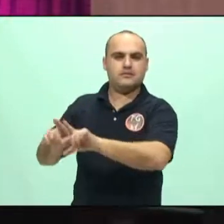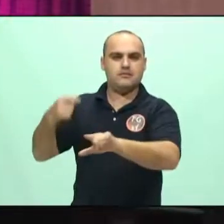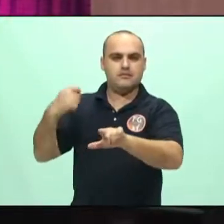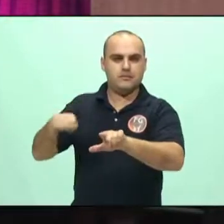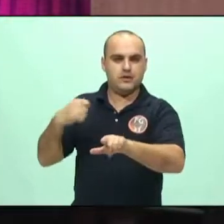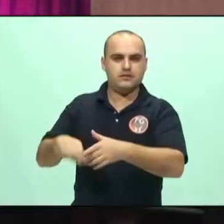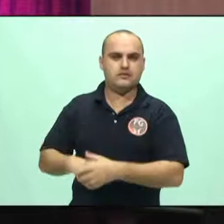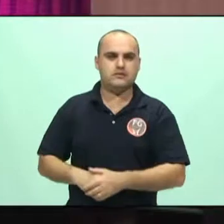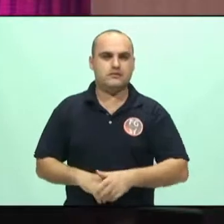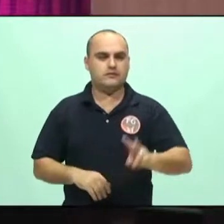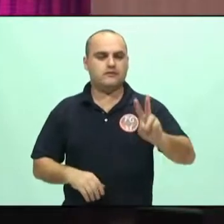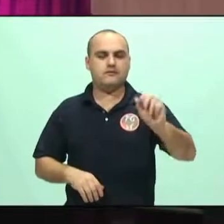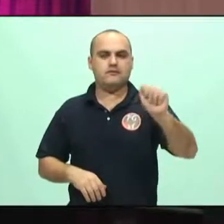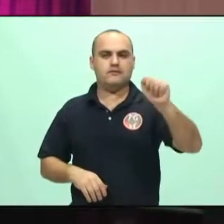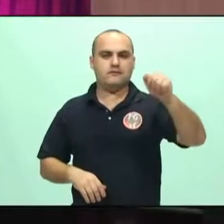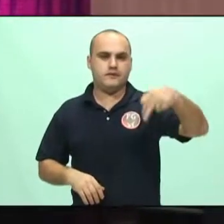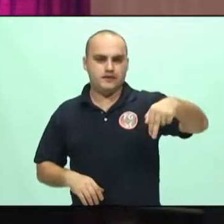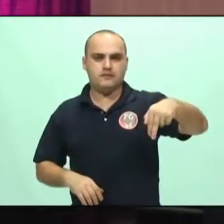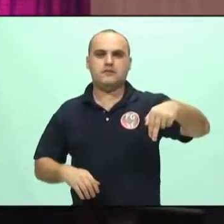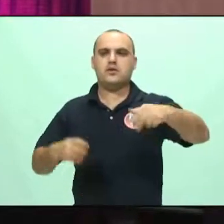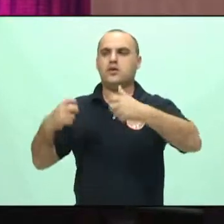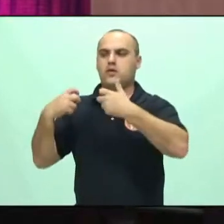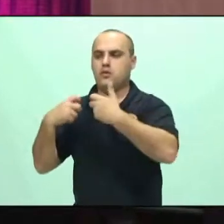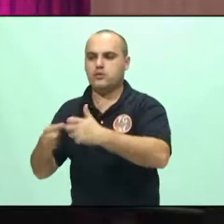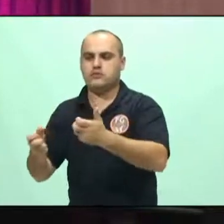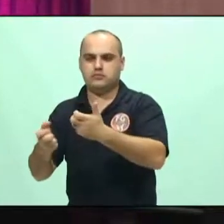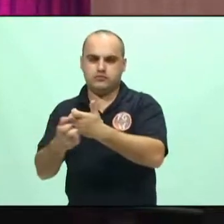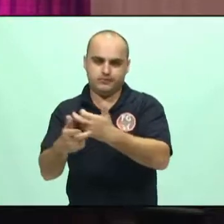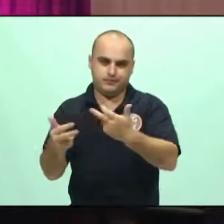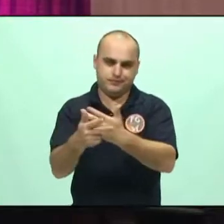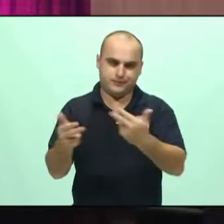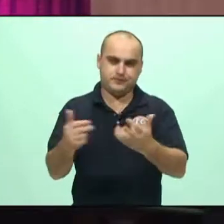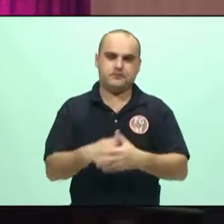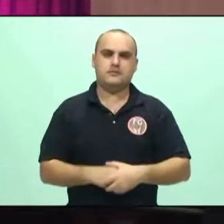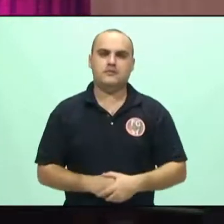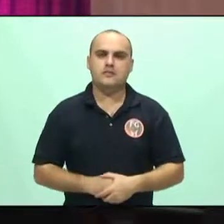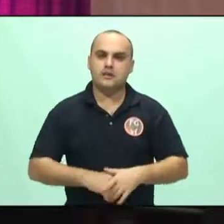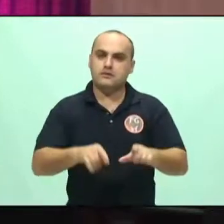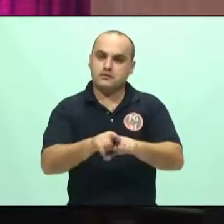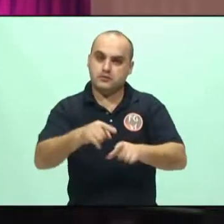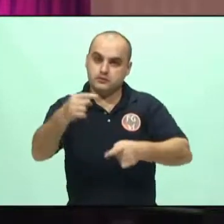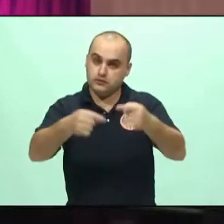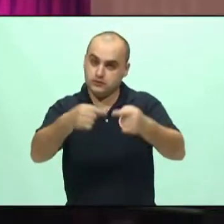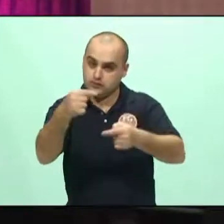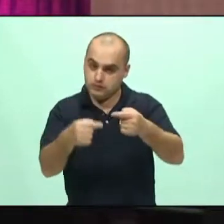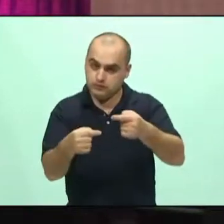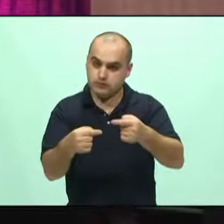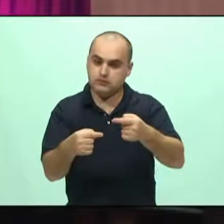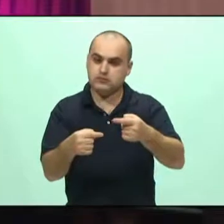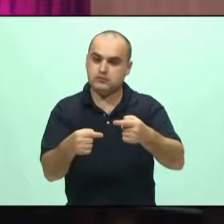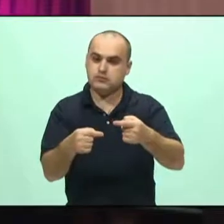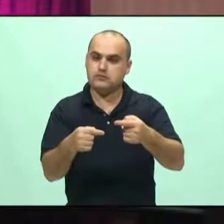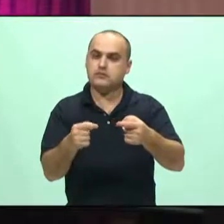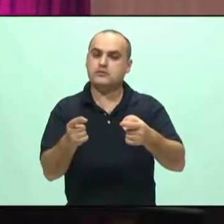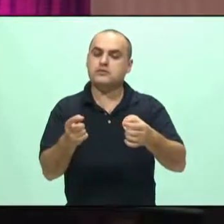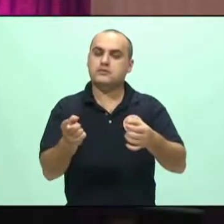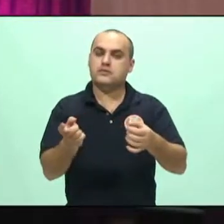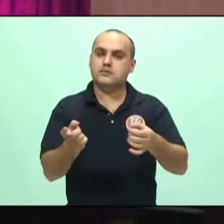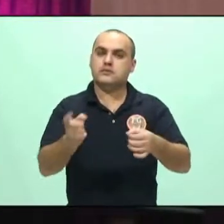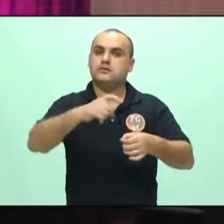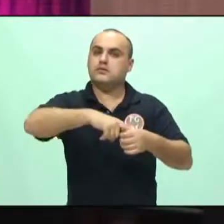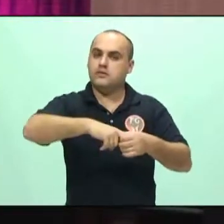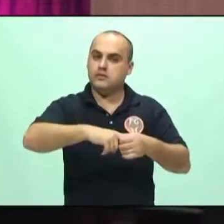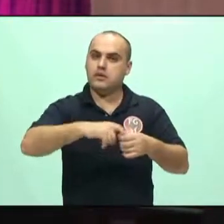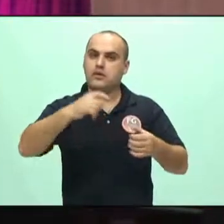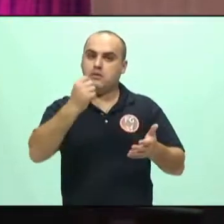veículos de transporte coletivo etc bem como discussão acerca de da Renovação ou nova